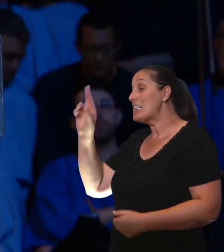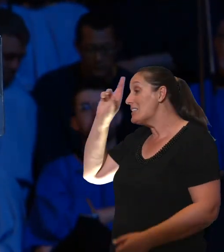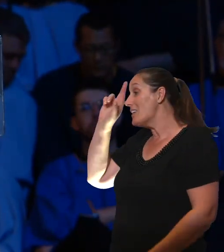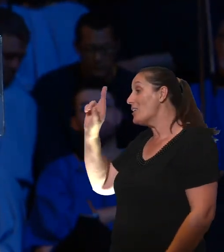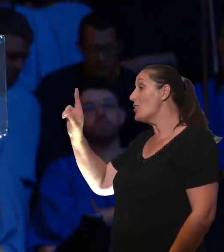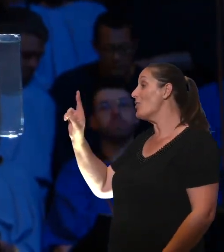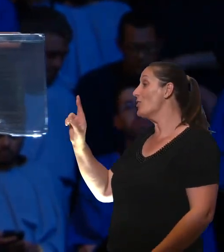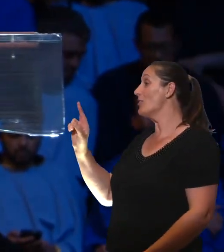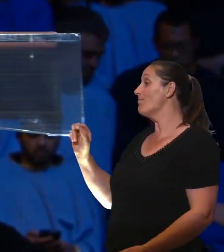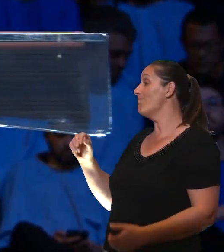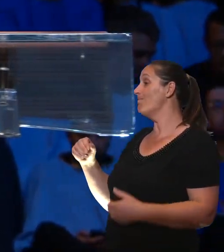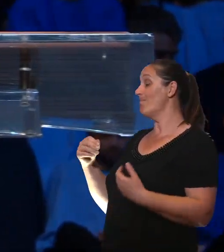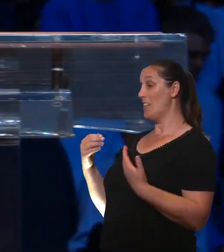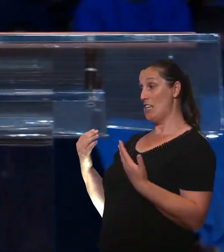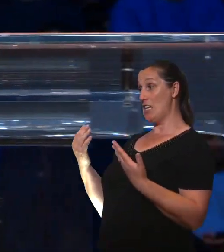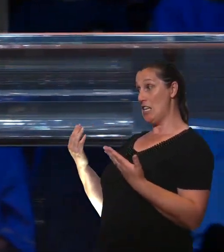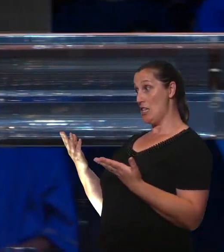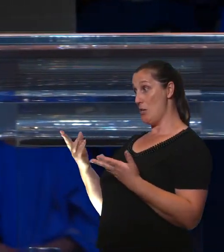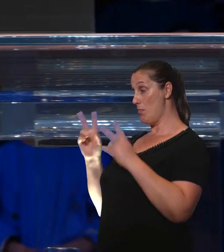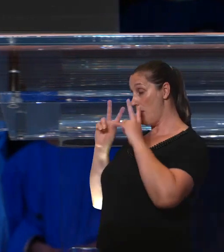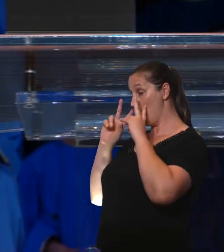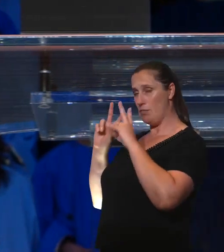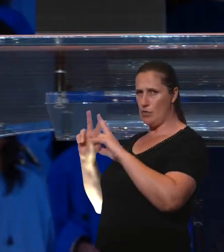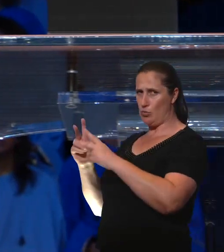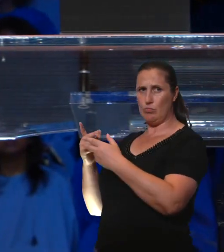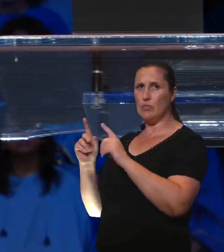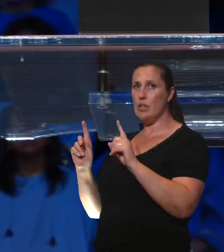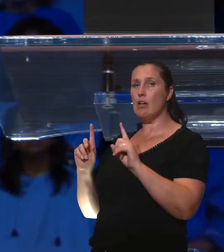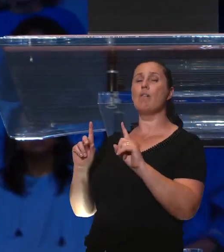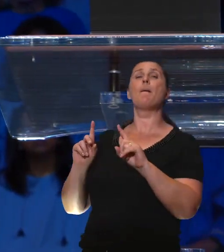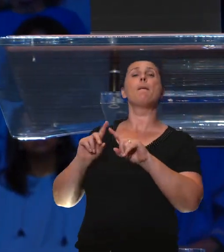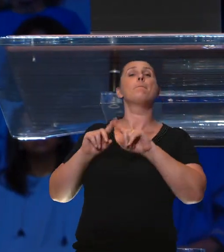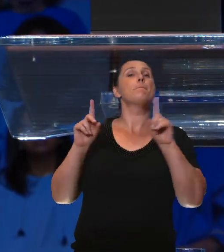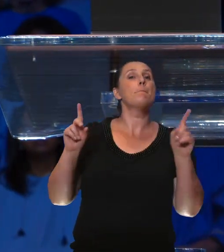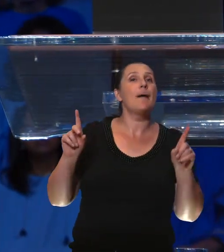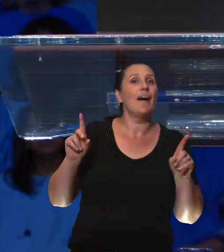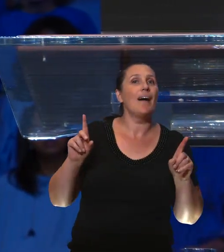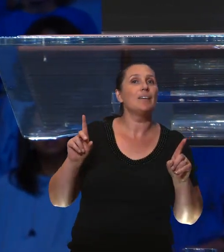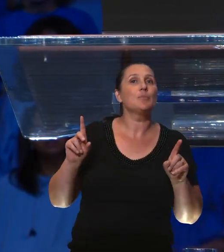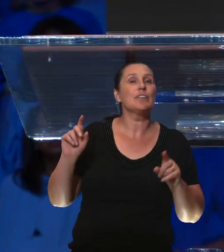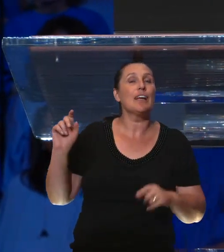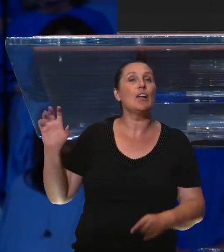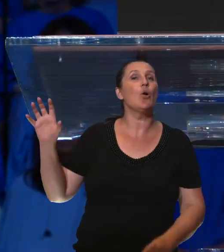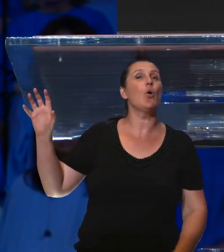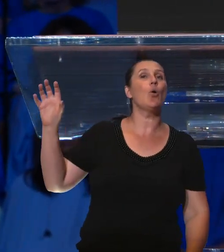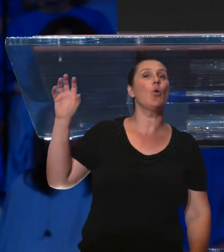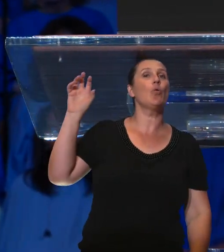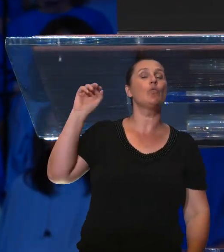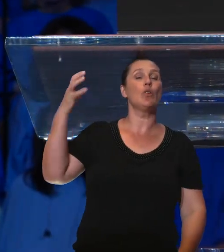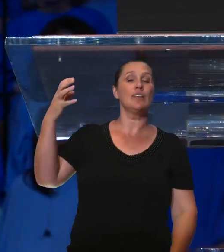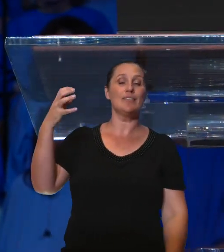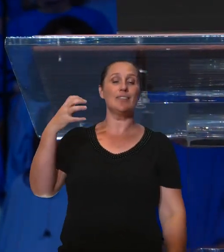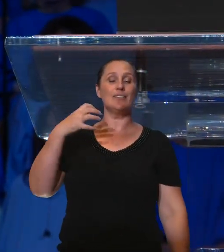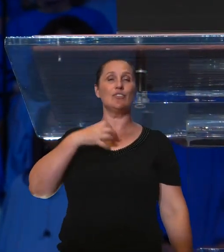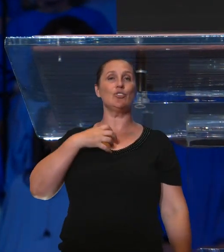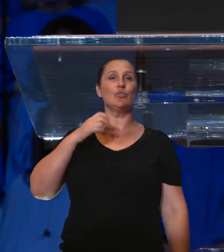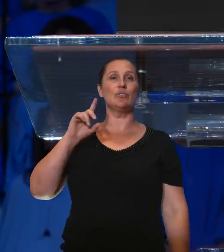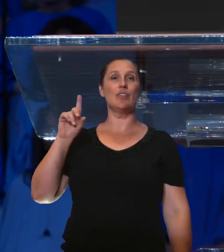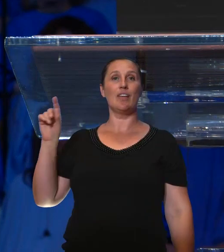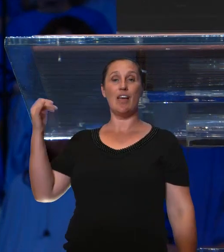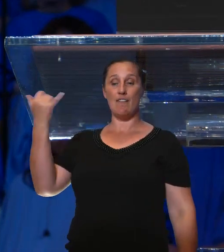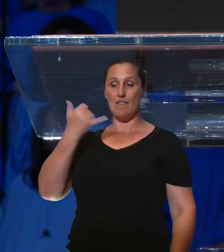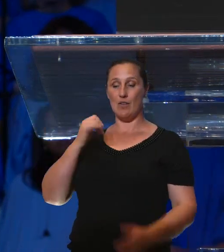Senhor, não pelo que ele viu, mas pelo que ele ouviu.